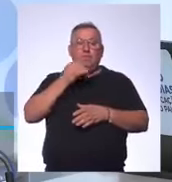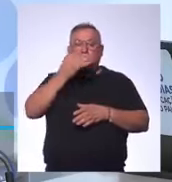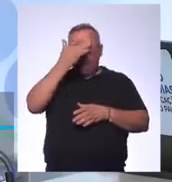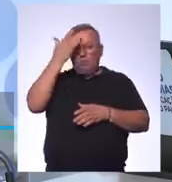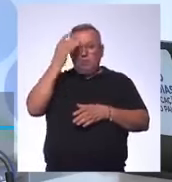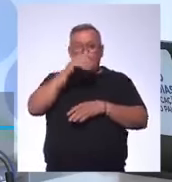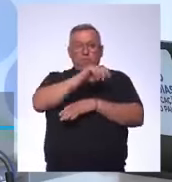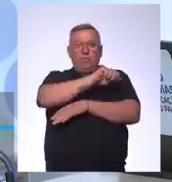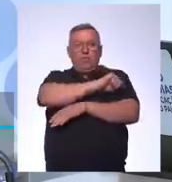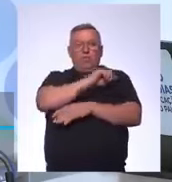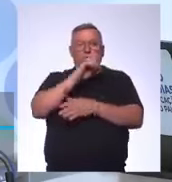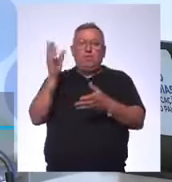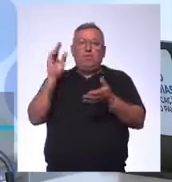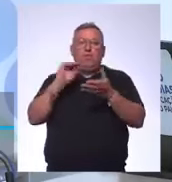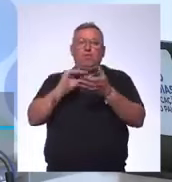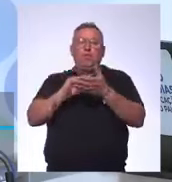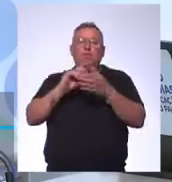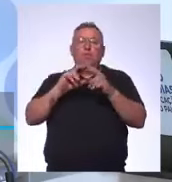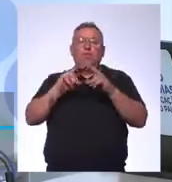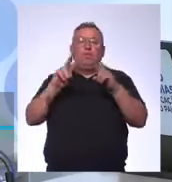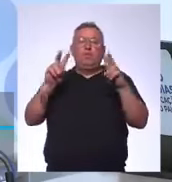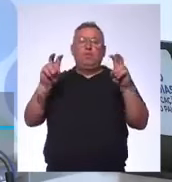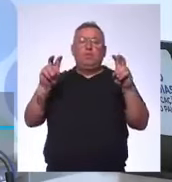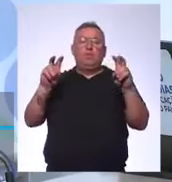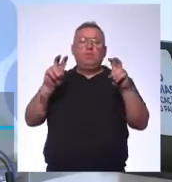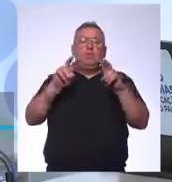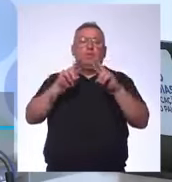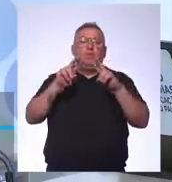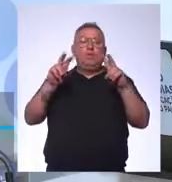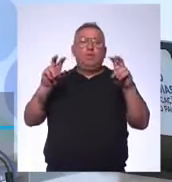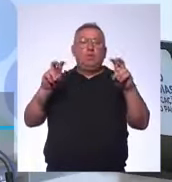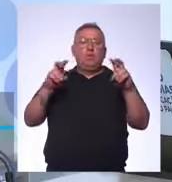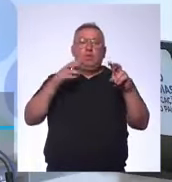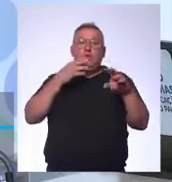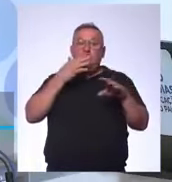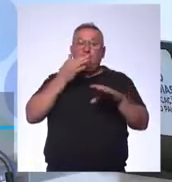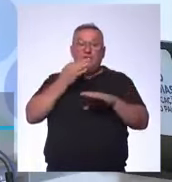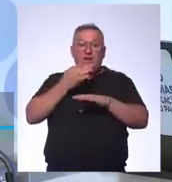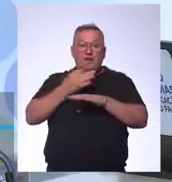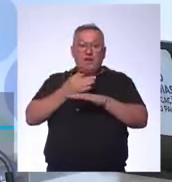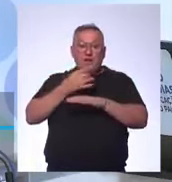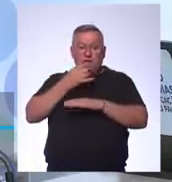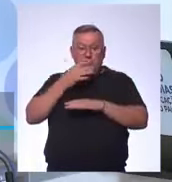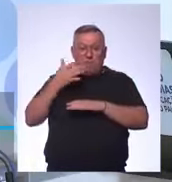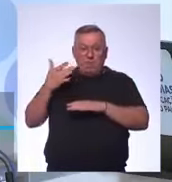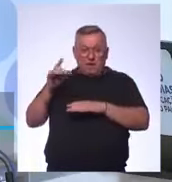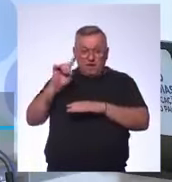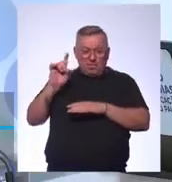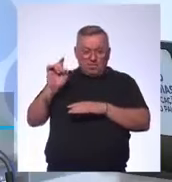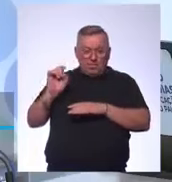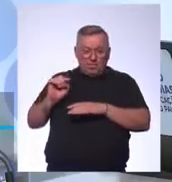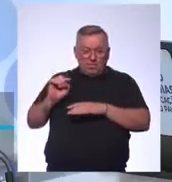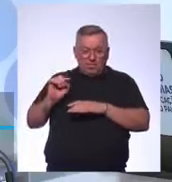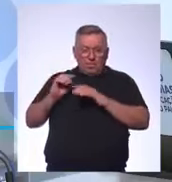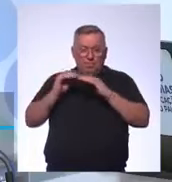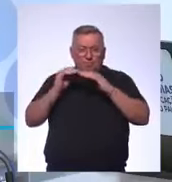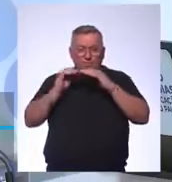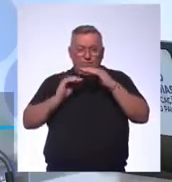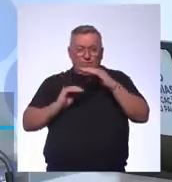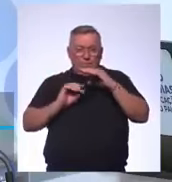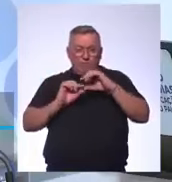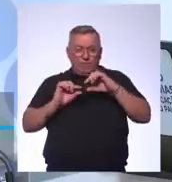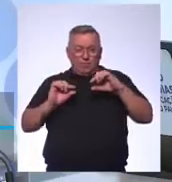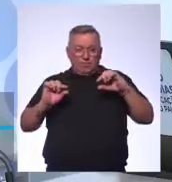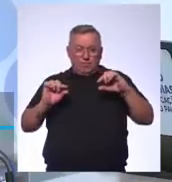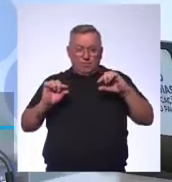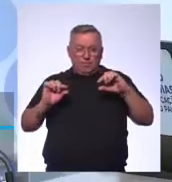aluno, acho que colocou, eu sou aluno, qual é o título? O título ficou Feriado na Praia? Uma pergunta. E o subtítulo